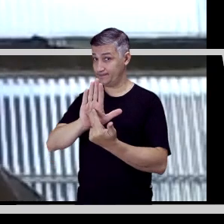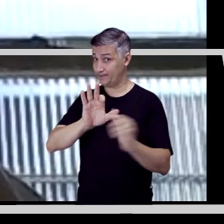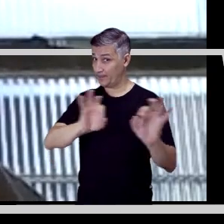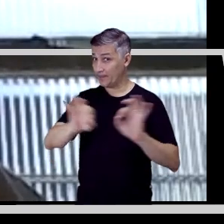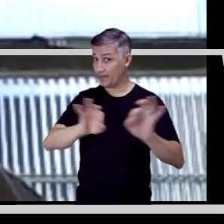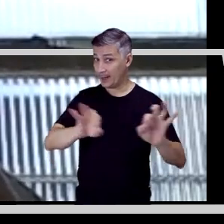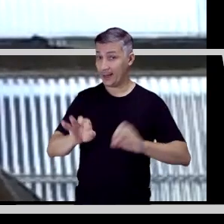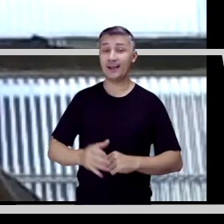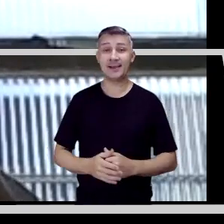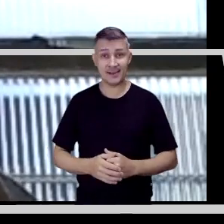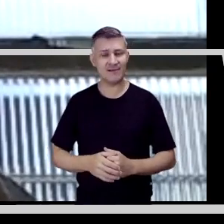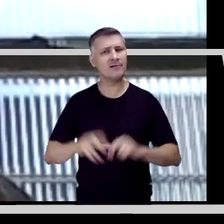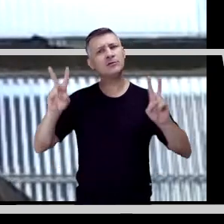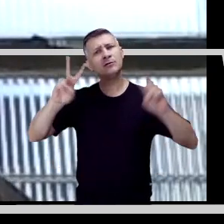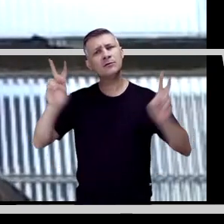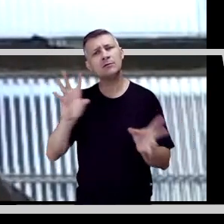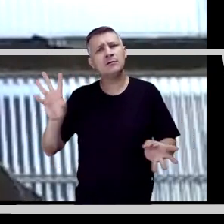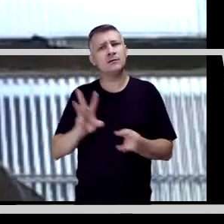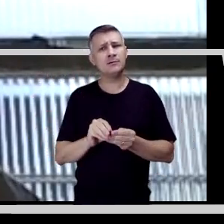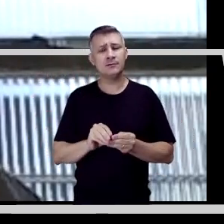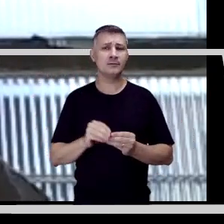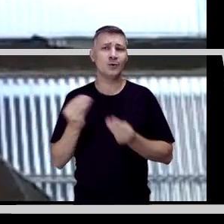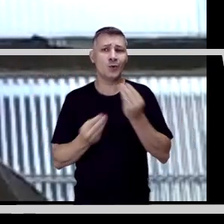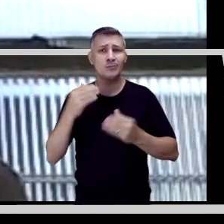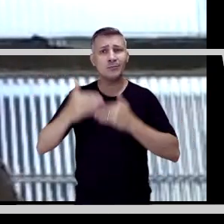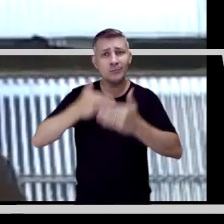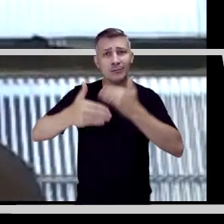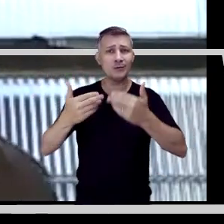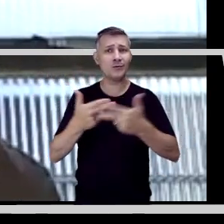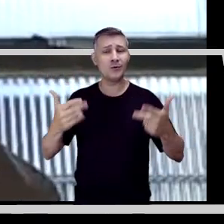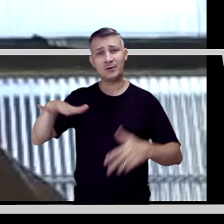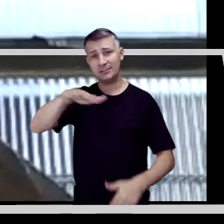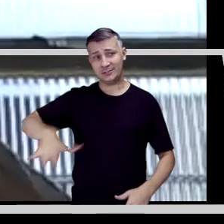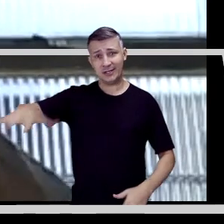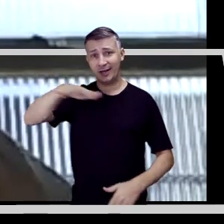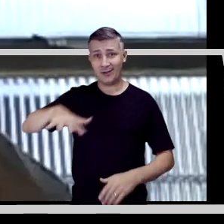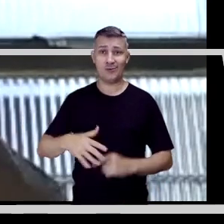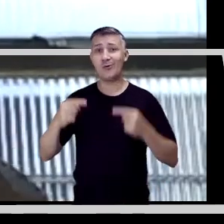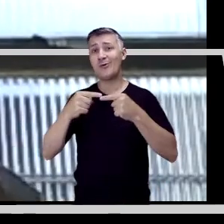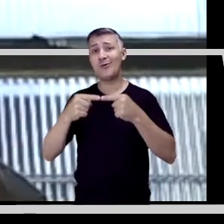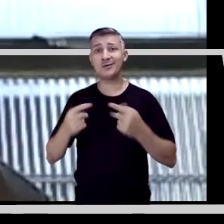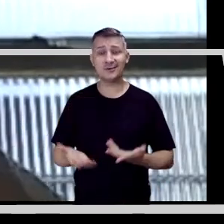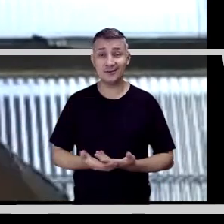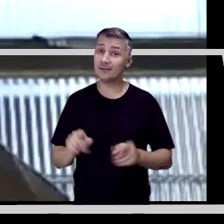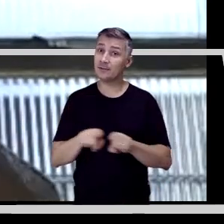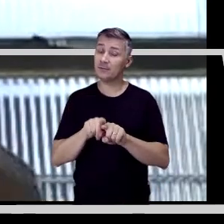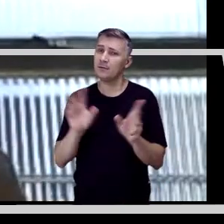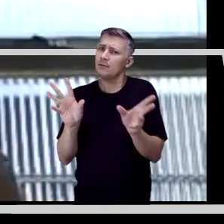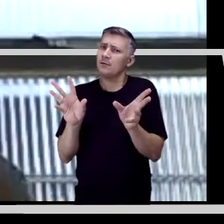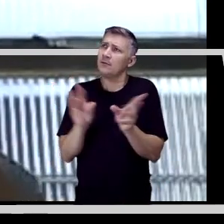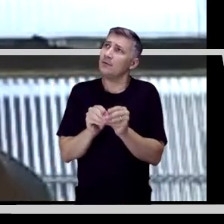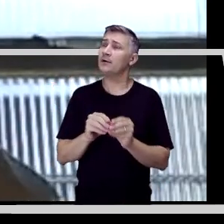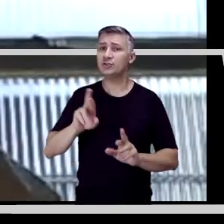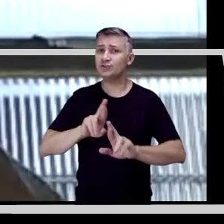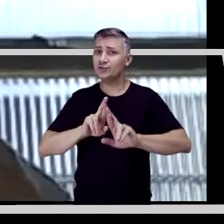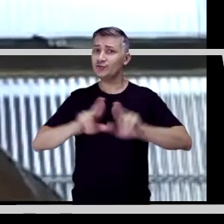preparei aqui para vocês uma apresentação que fala brevemente, assim, de quem nós somos em linhas gerais, mas ela